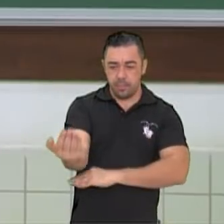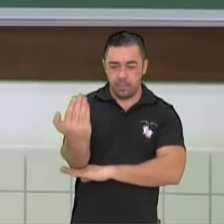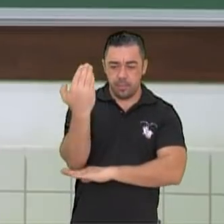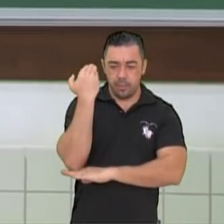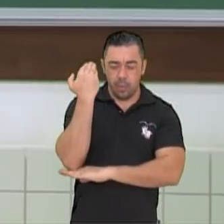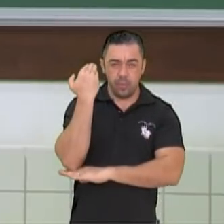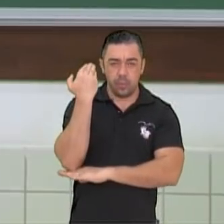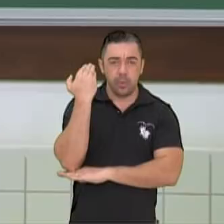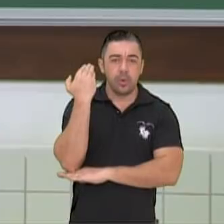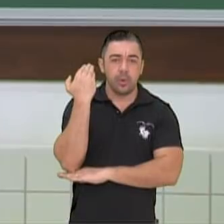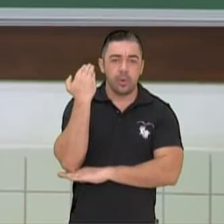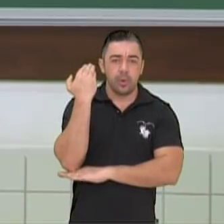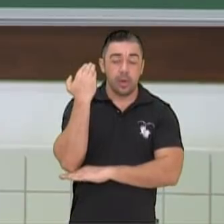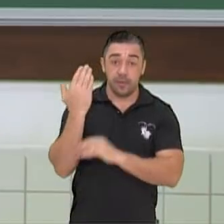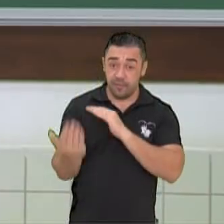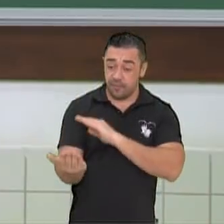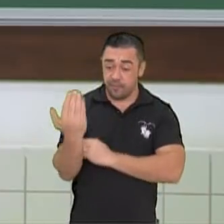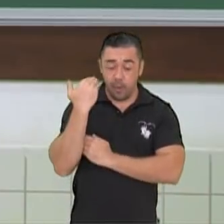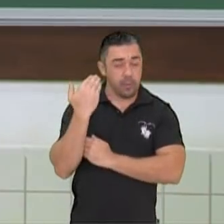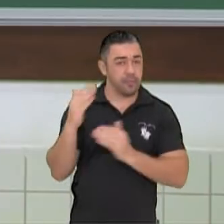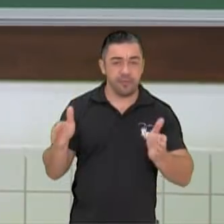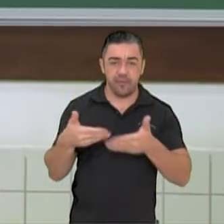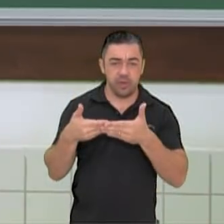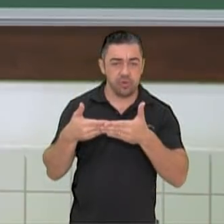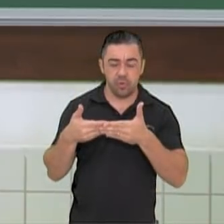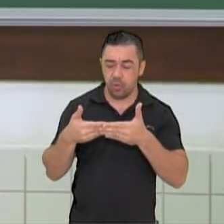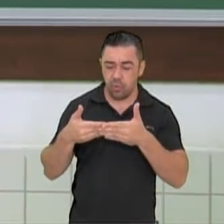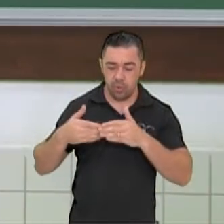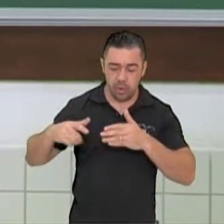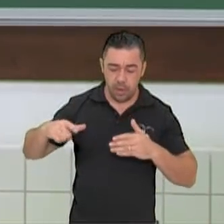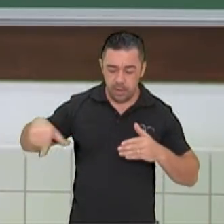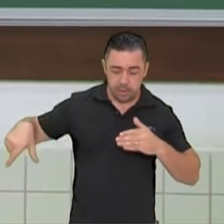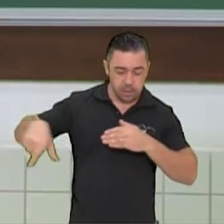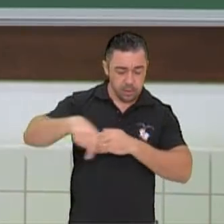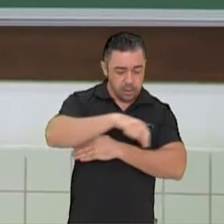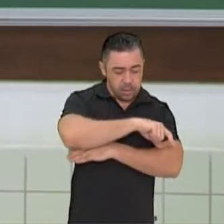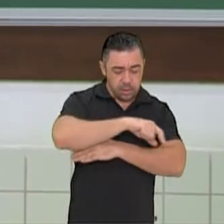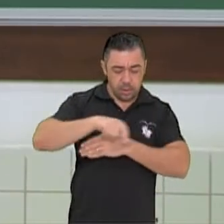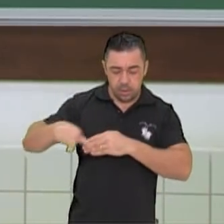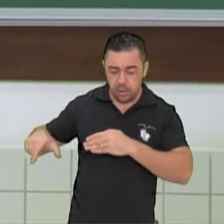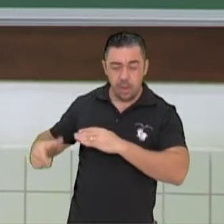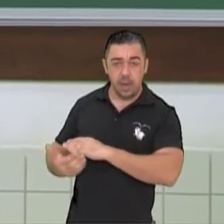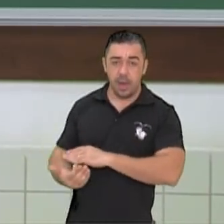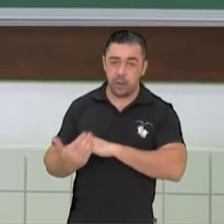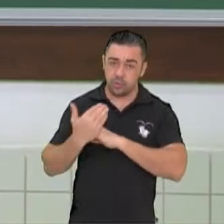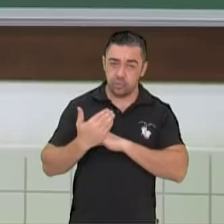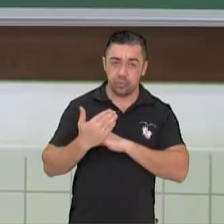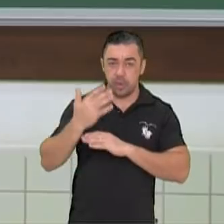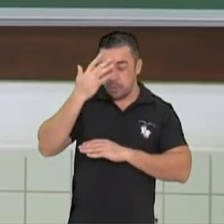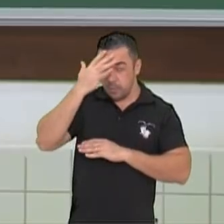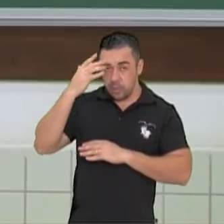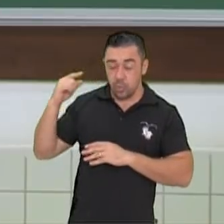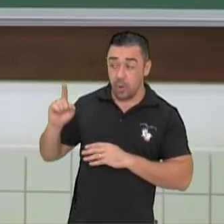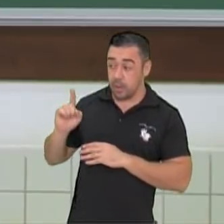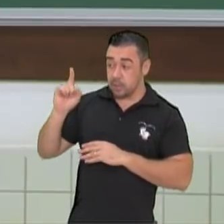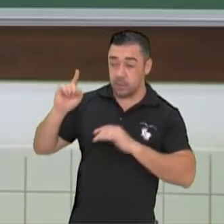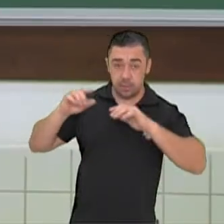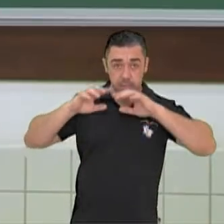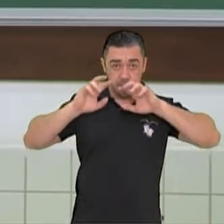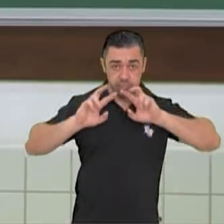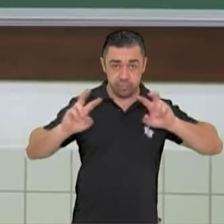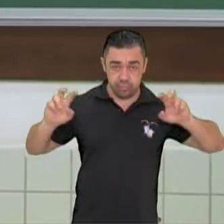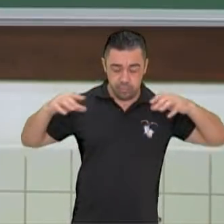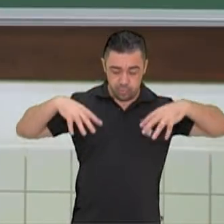está fechada, e quando fecha, o fosso ajuda na proteção, né, os arqueiros em cima, por isso